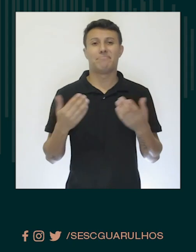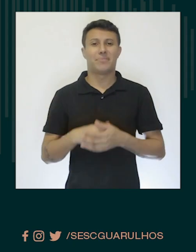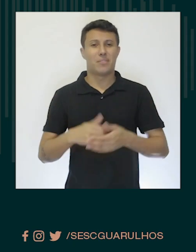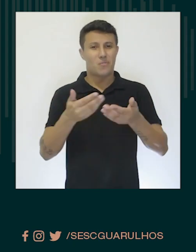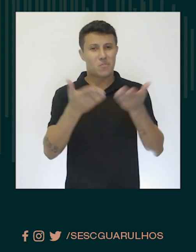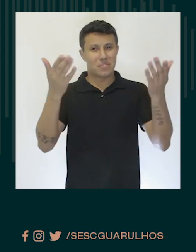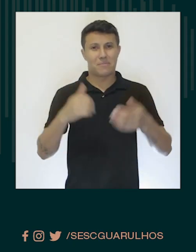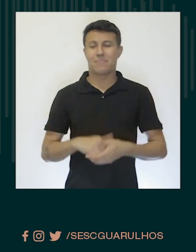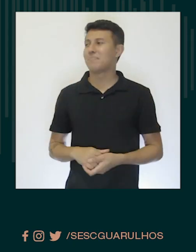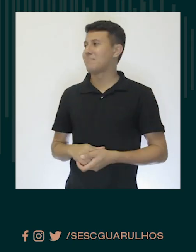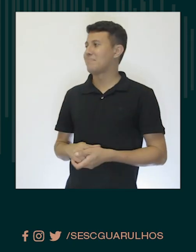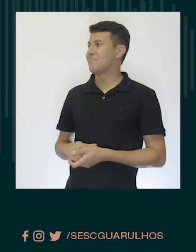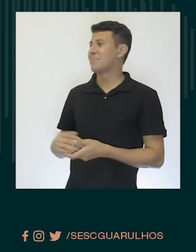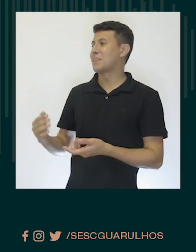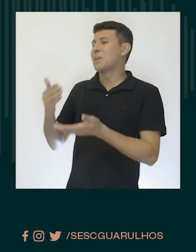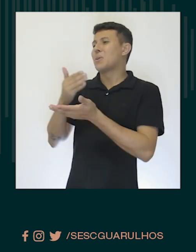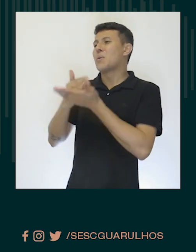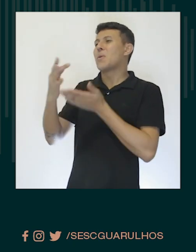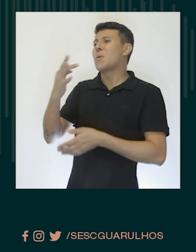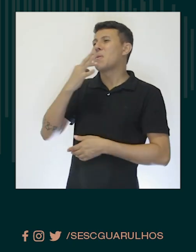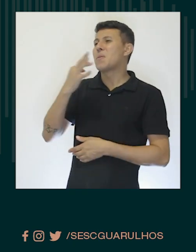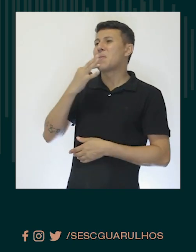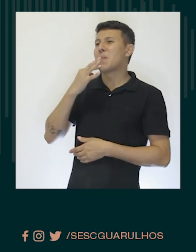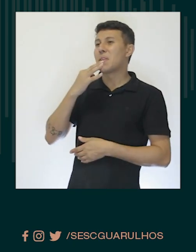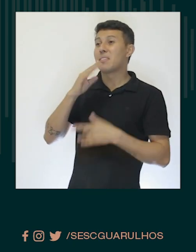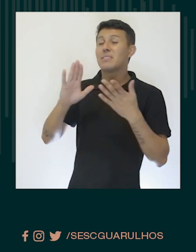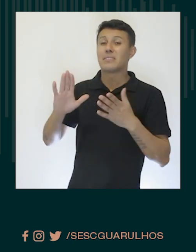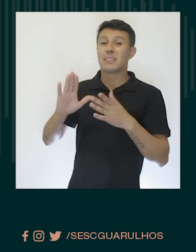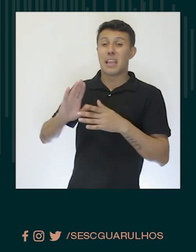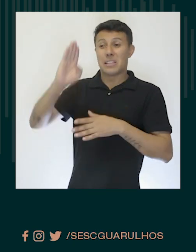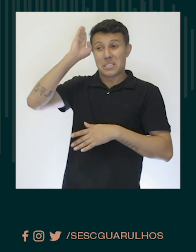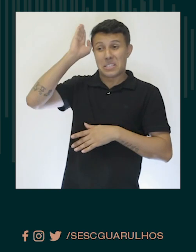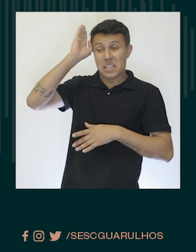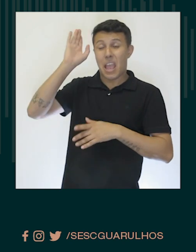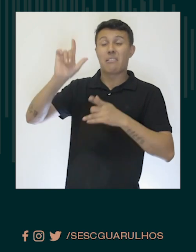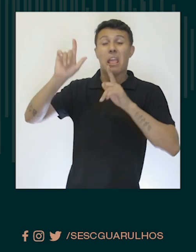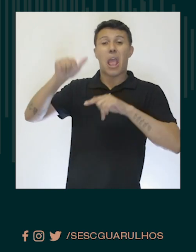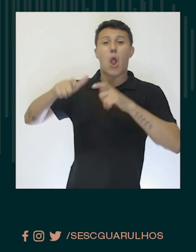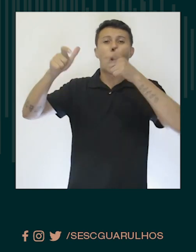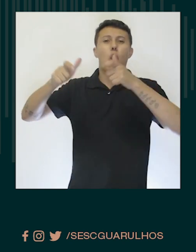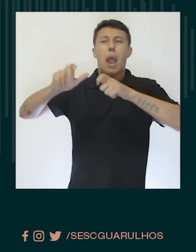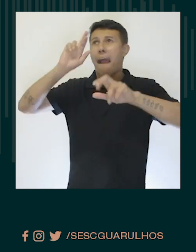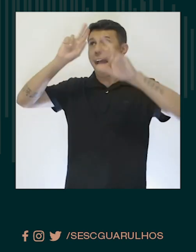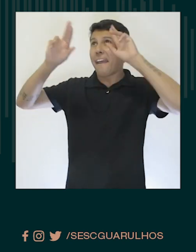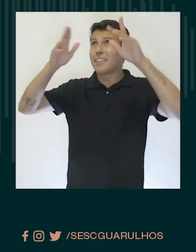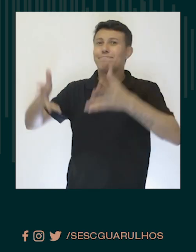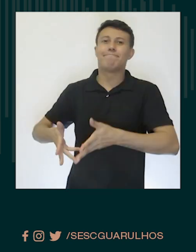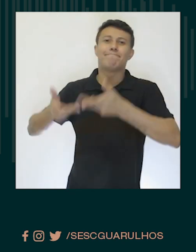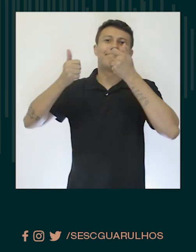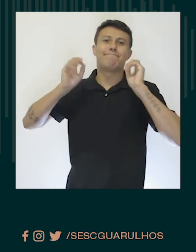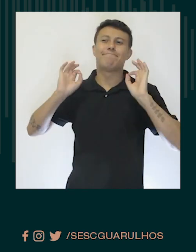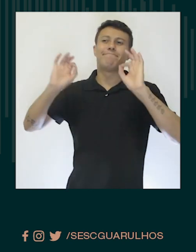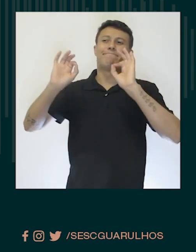na cidade, saiba que você está num polo de criatividade incrível, e você tem por